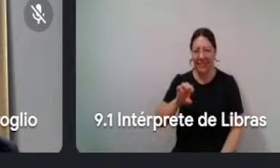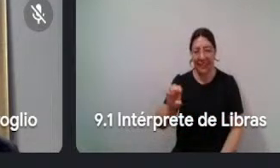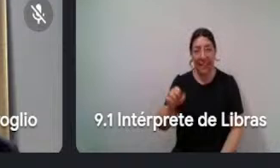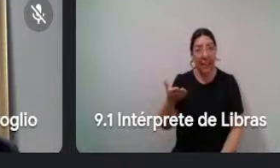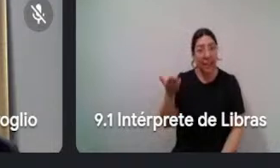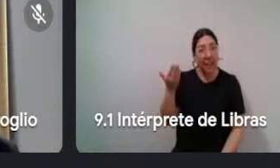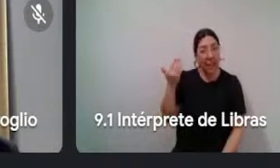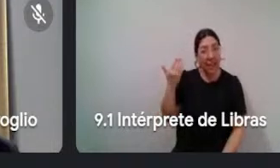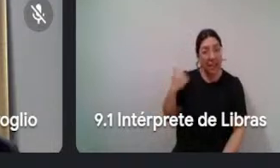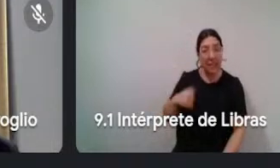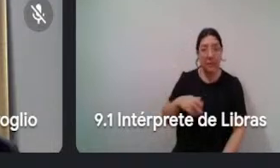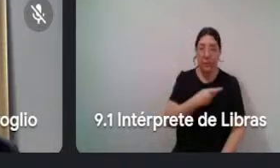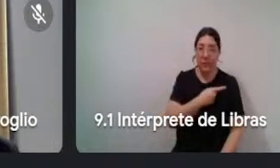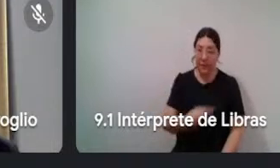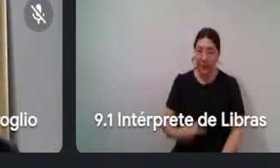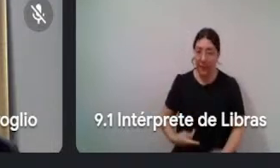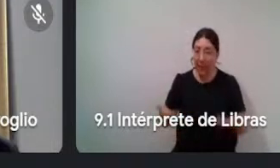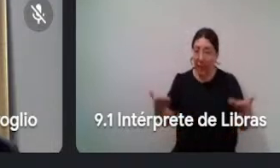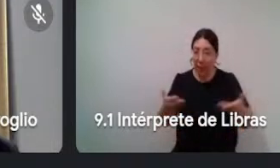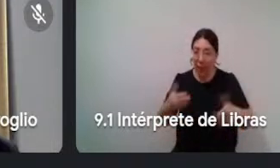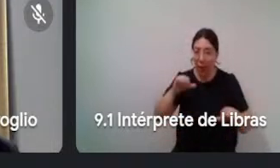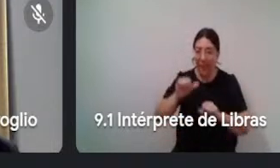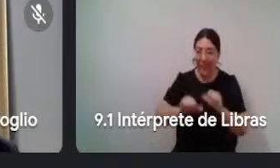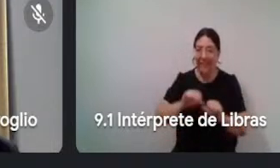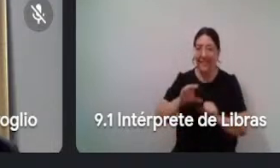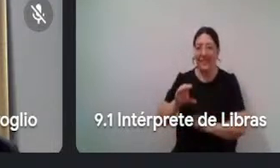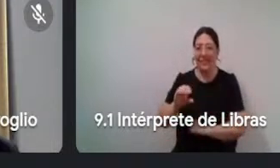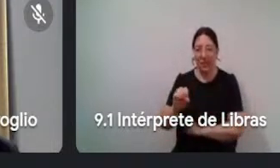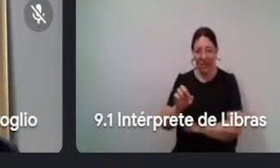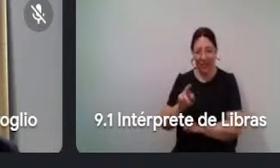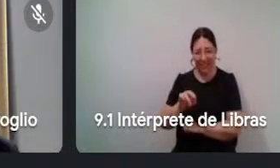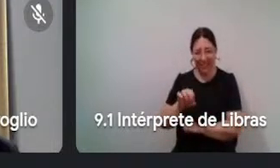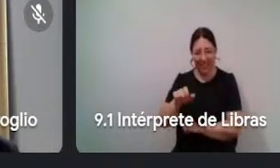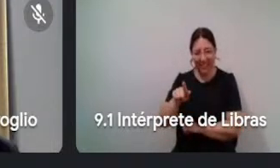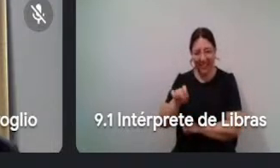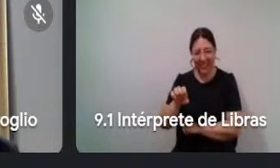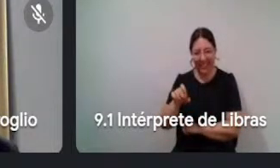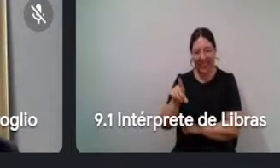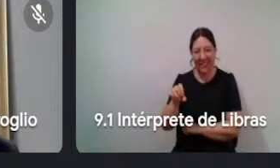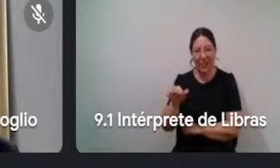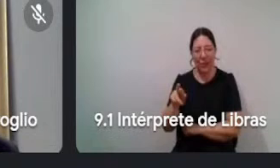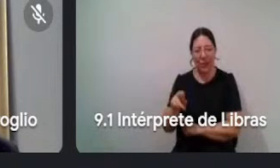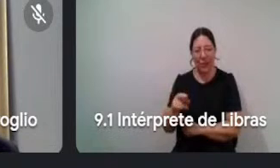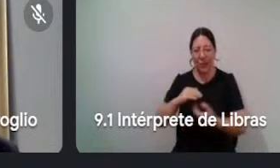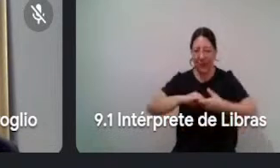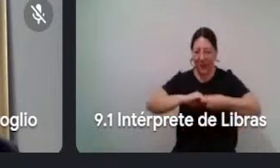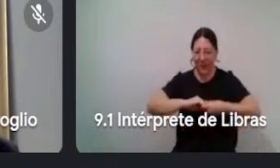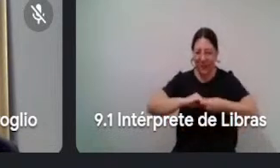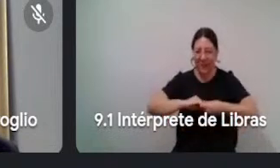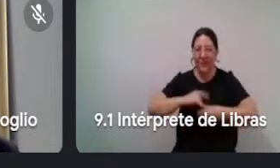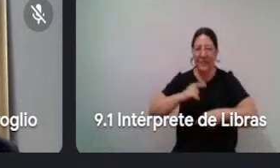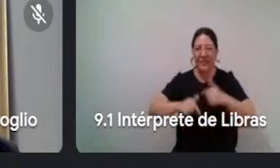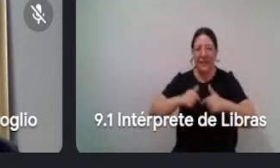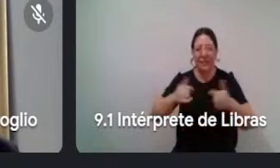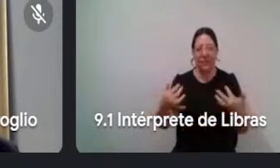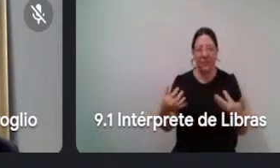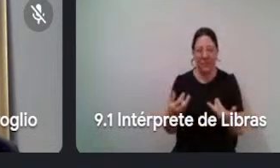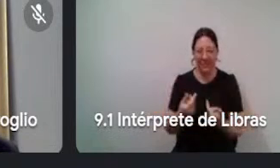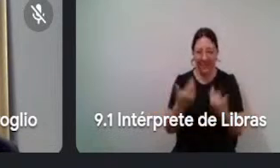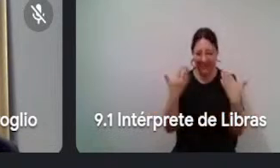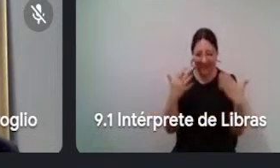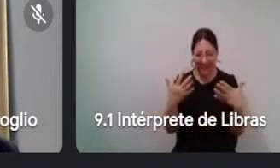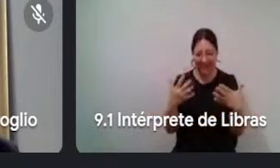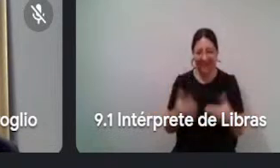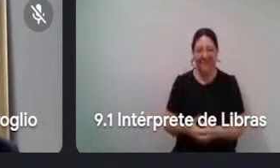E cumprimentando mais uma vez pelo excepcional trabalho. Parabéns, desembargador. Muito obrigado, doutor Márcio. Muito obrigado.